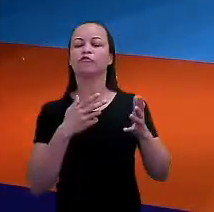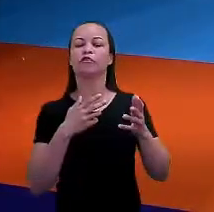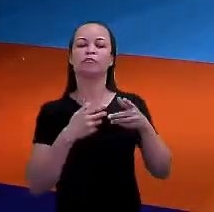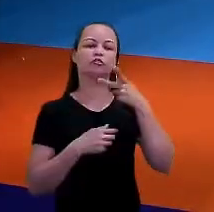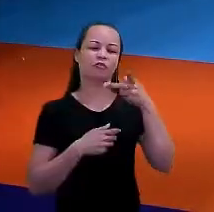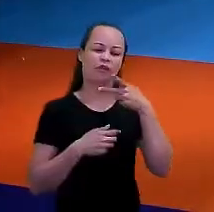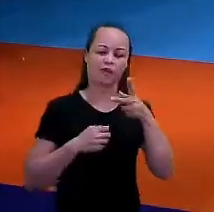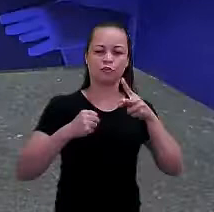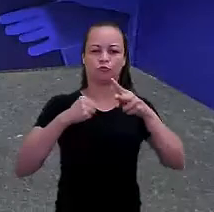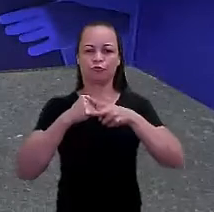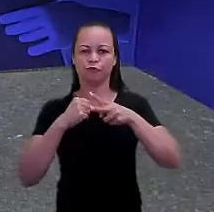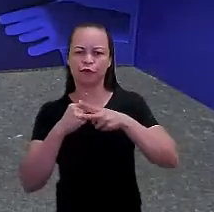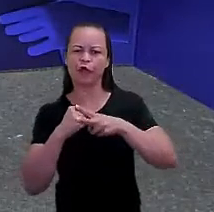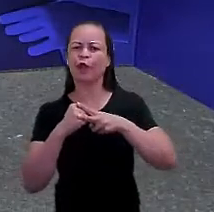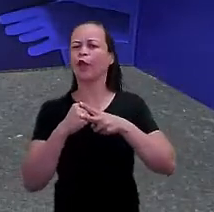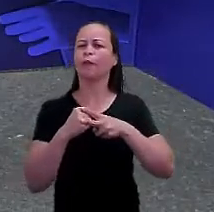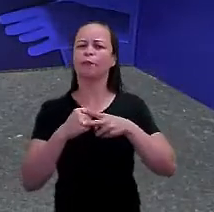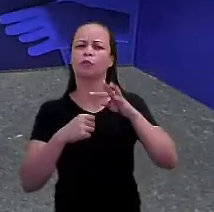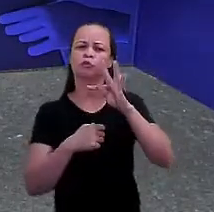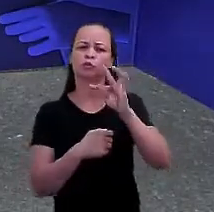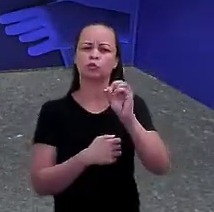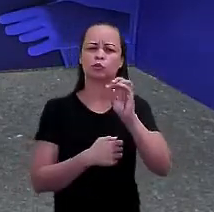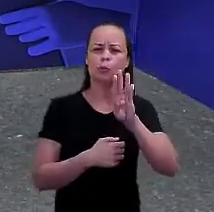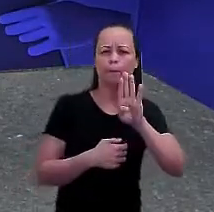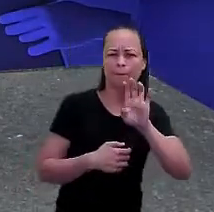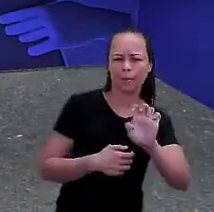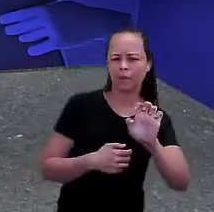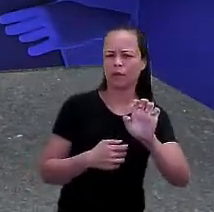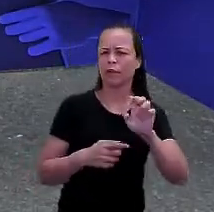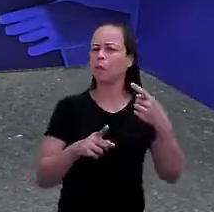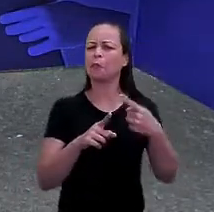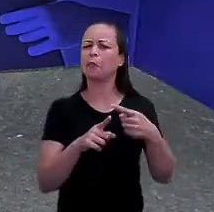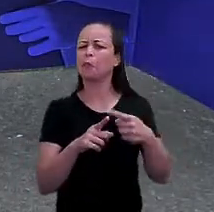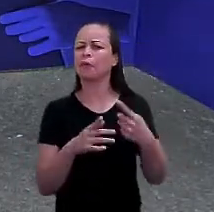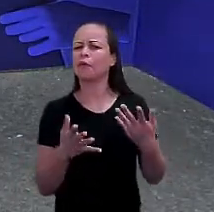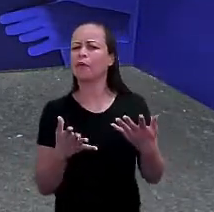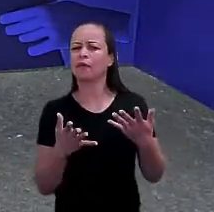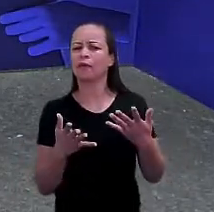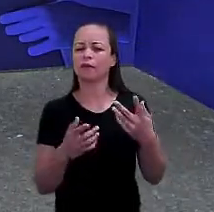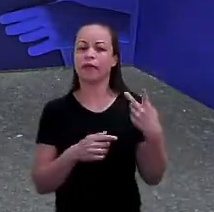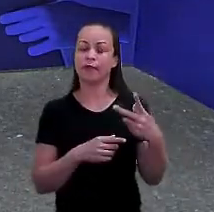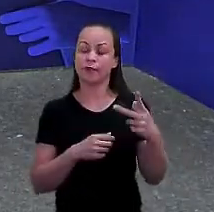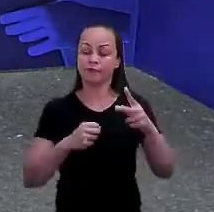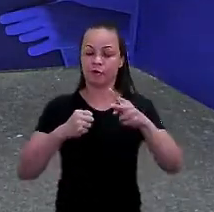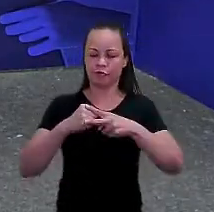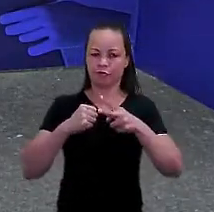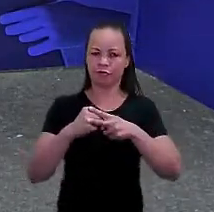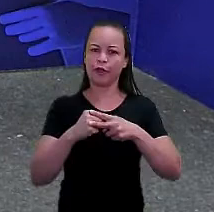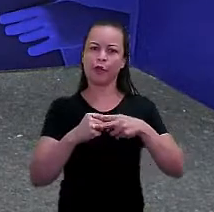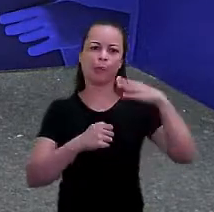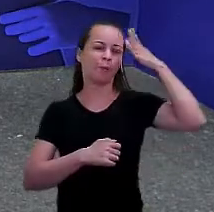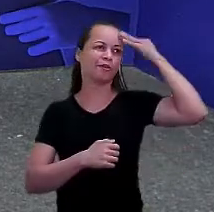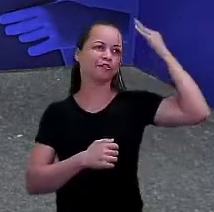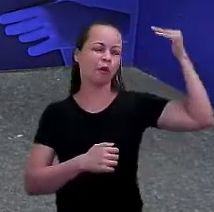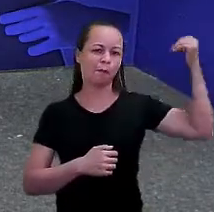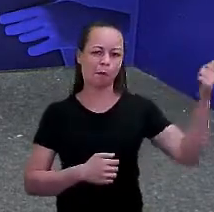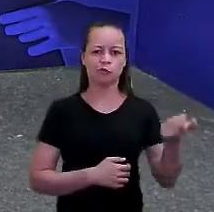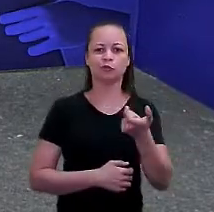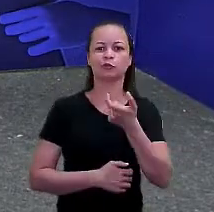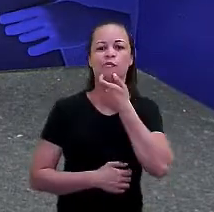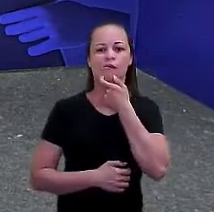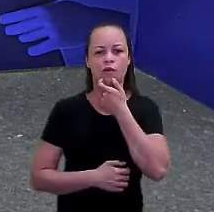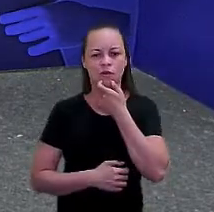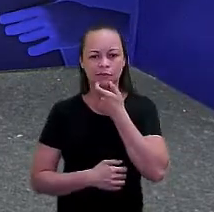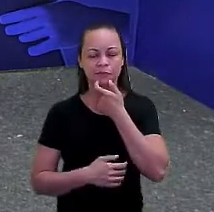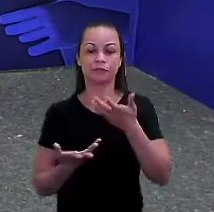be. Poxa, verb to be, por que verb to be? Pois é, o verbo mais famoso da língua inglesa. Mas antes da